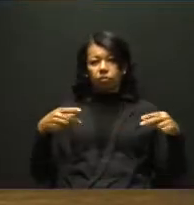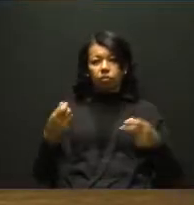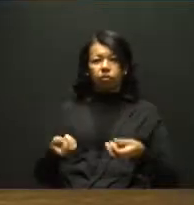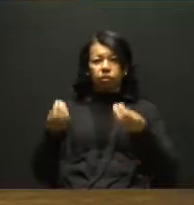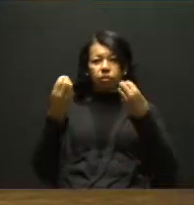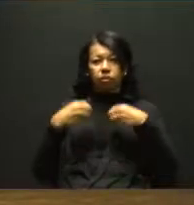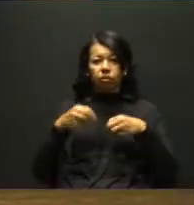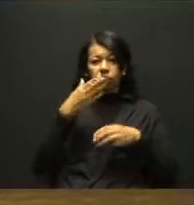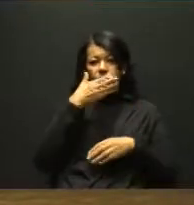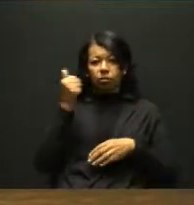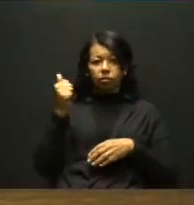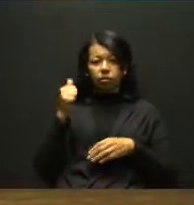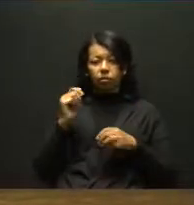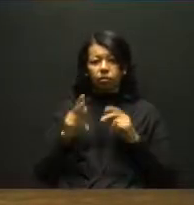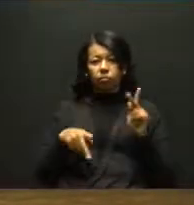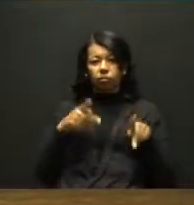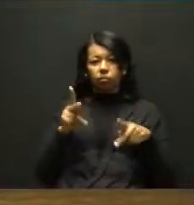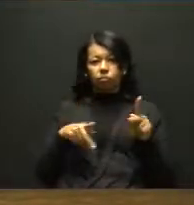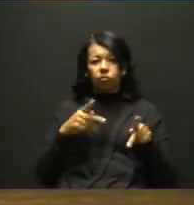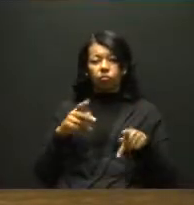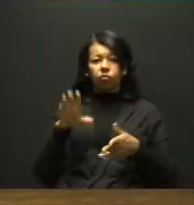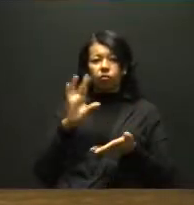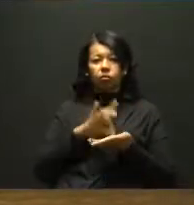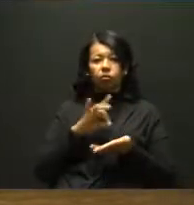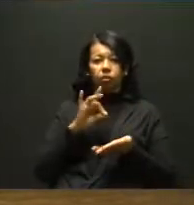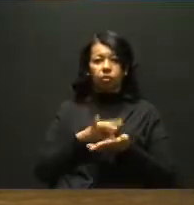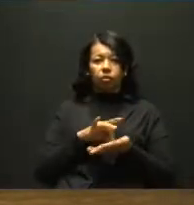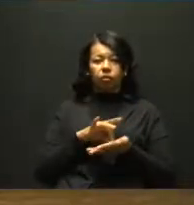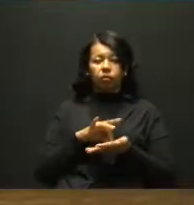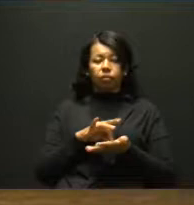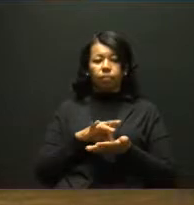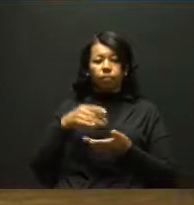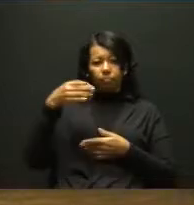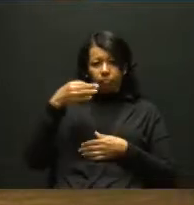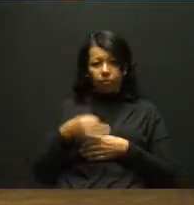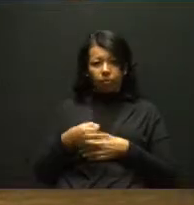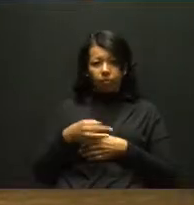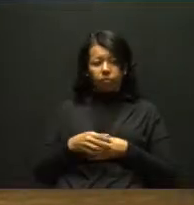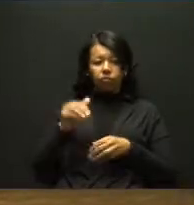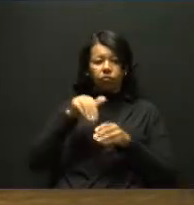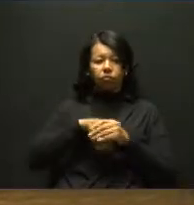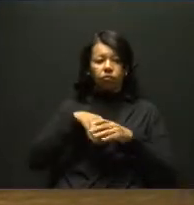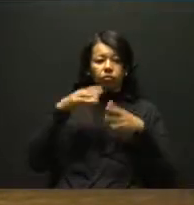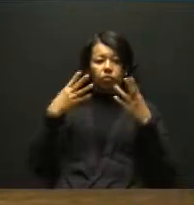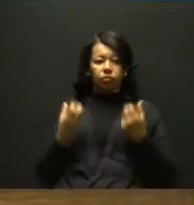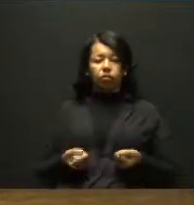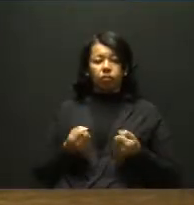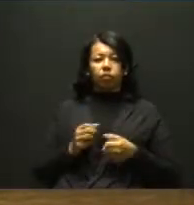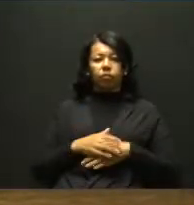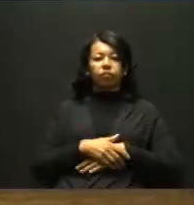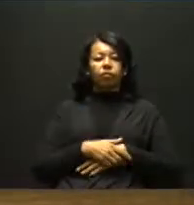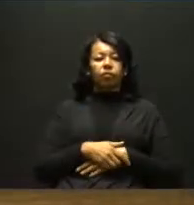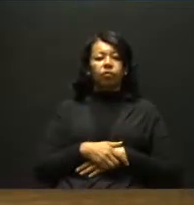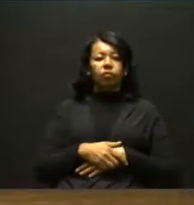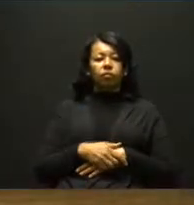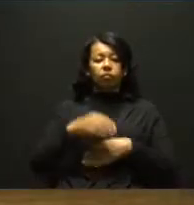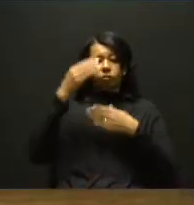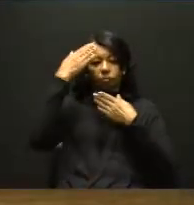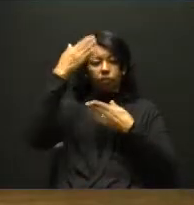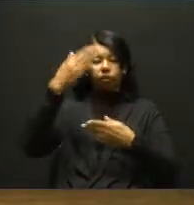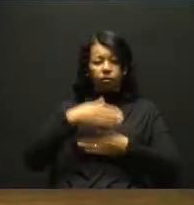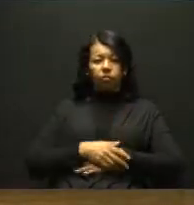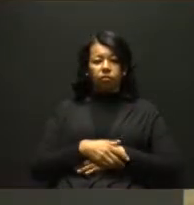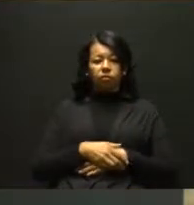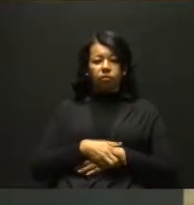trazer melhorias à comunidade de verdade o voto é favorável a dor é muito ligado nisso me